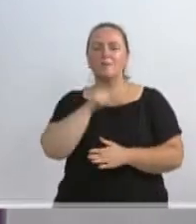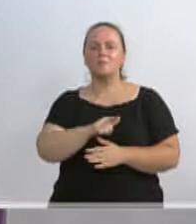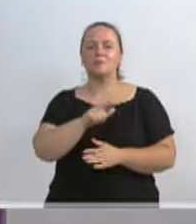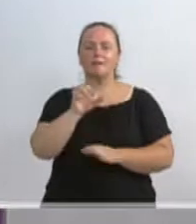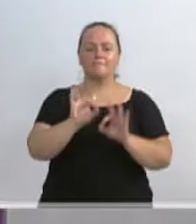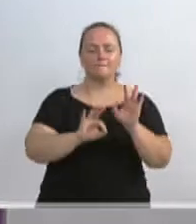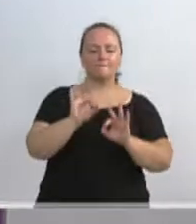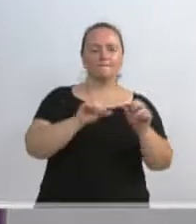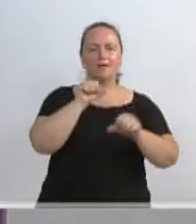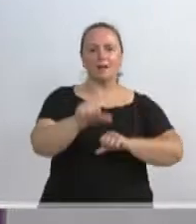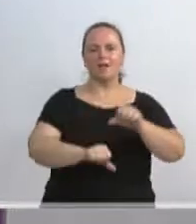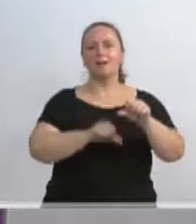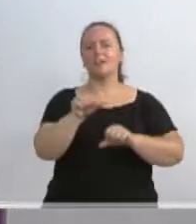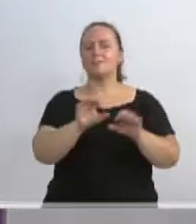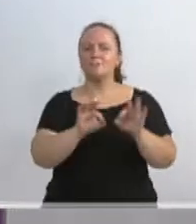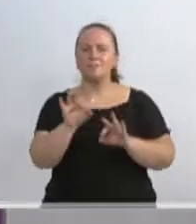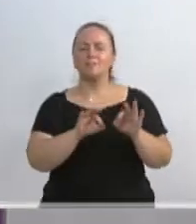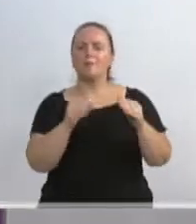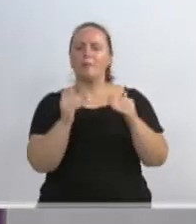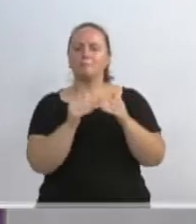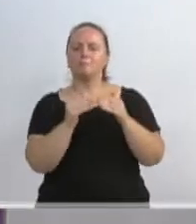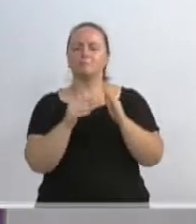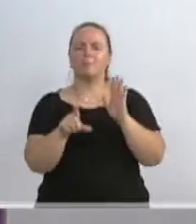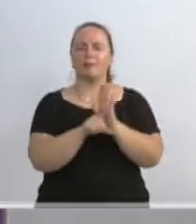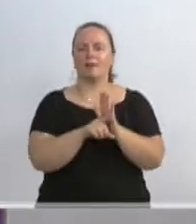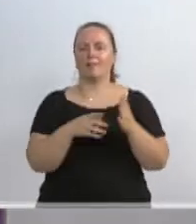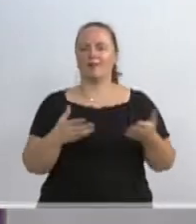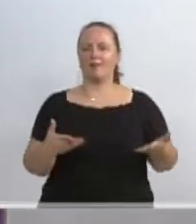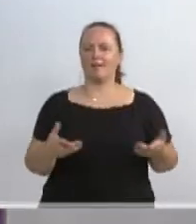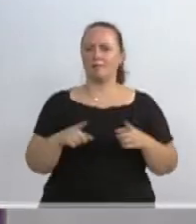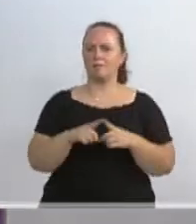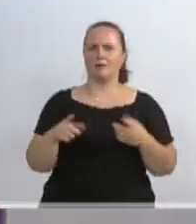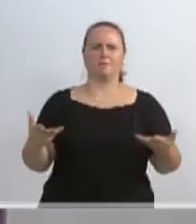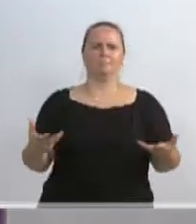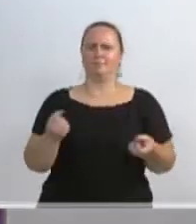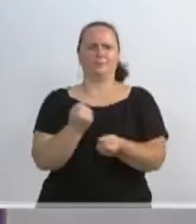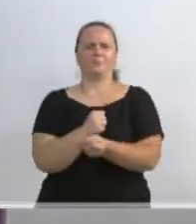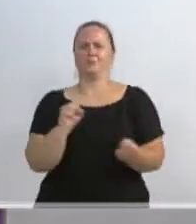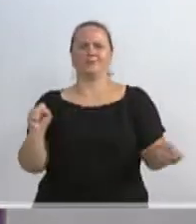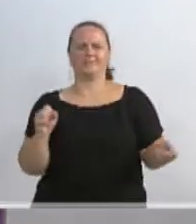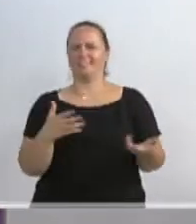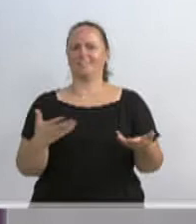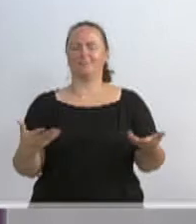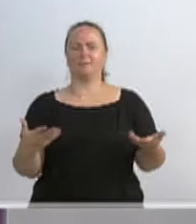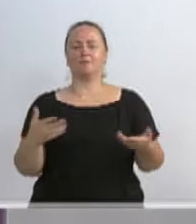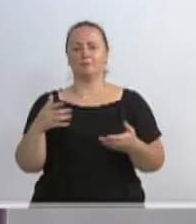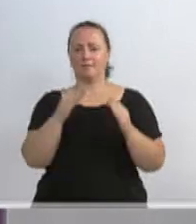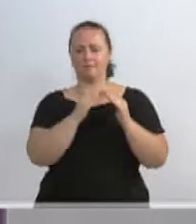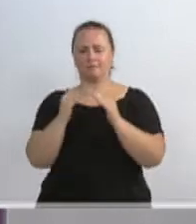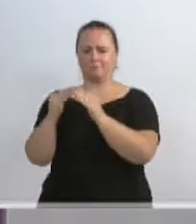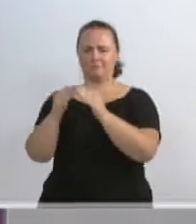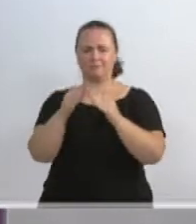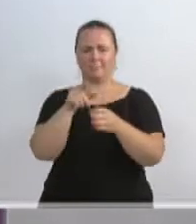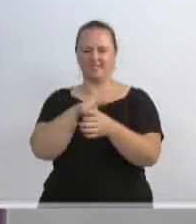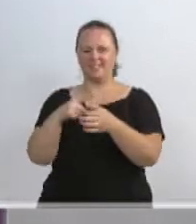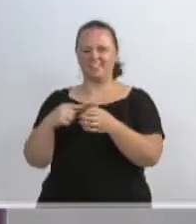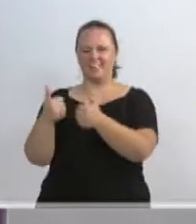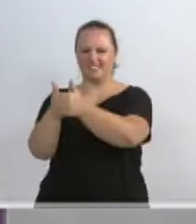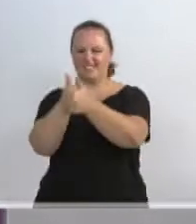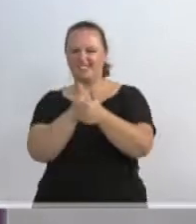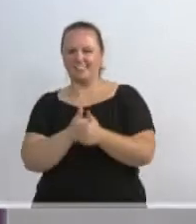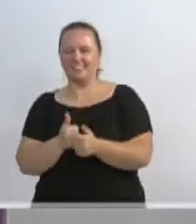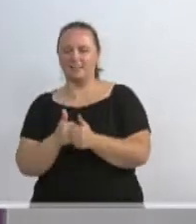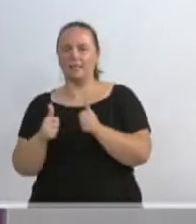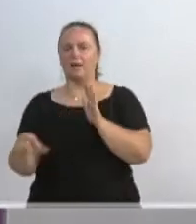que tem o entendimento da lei agora é impossível em todos os municípios vizinhos e até fora do nosso valer a